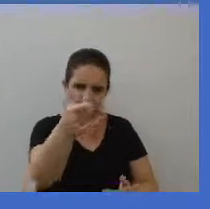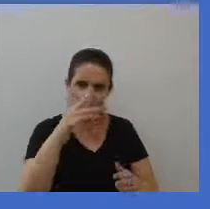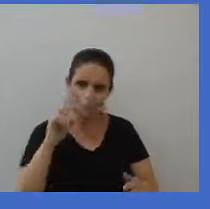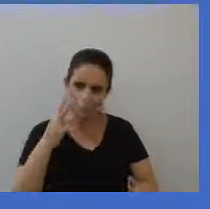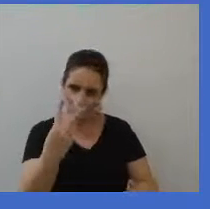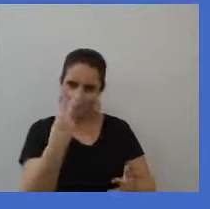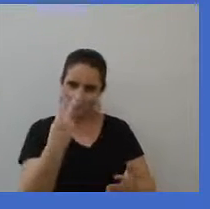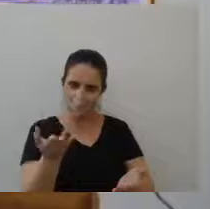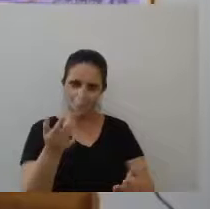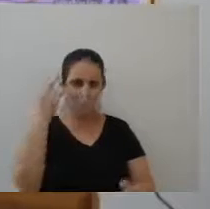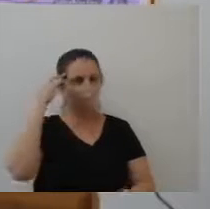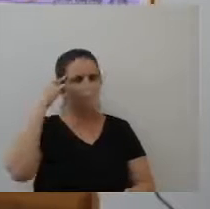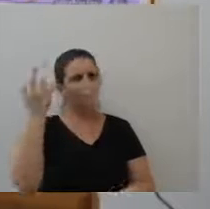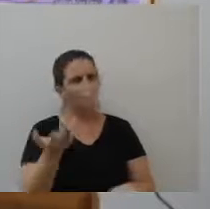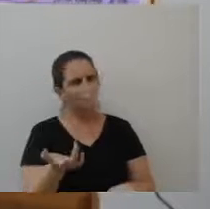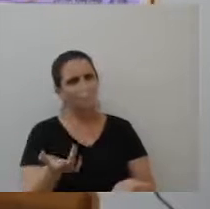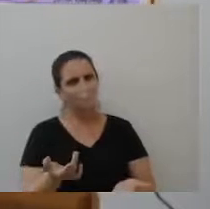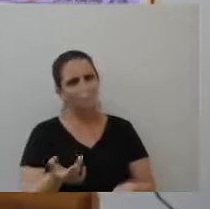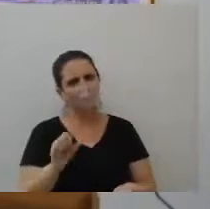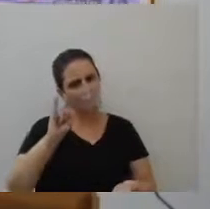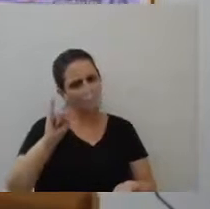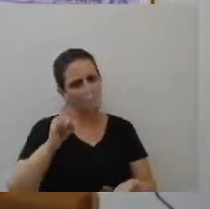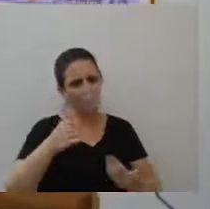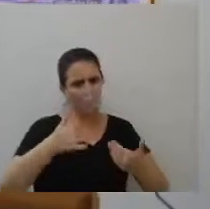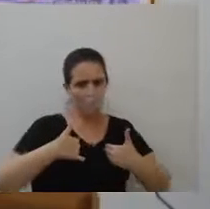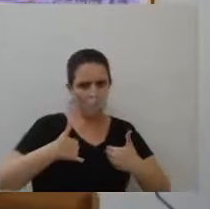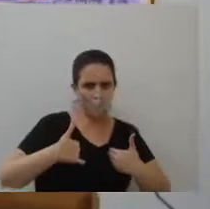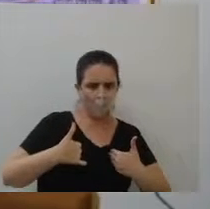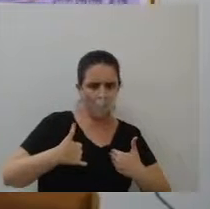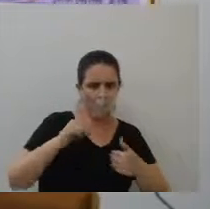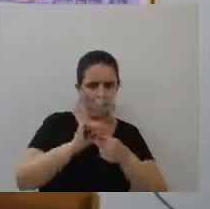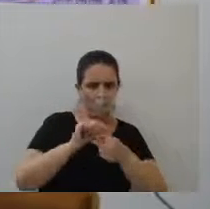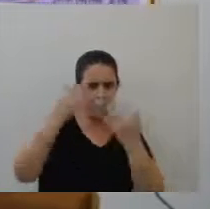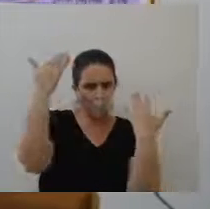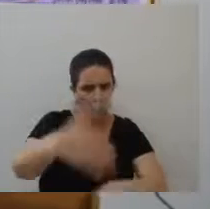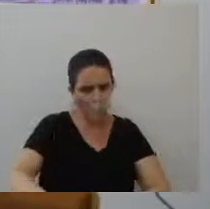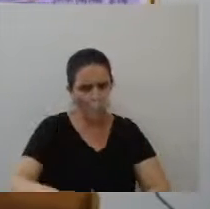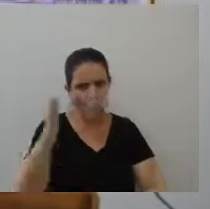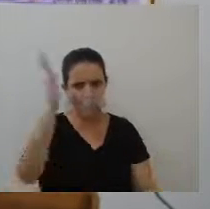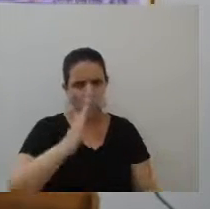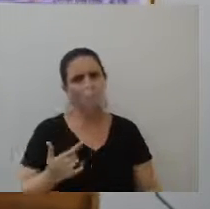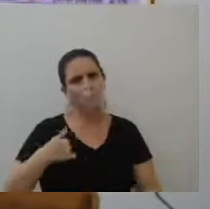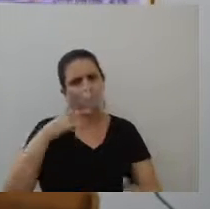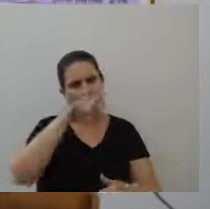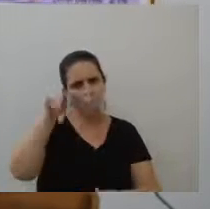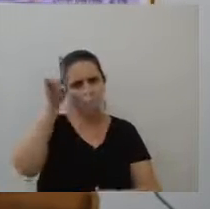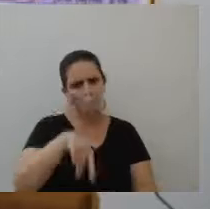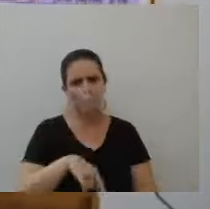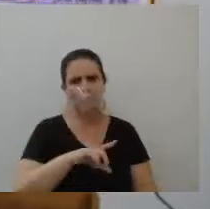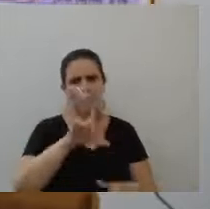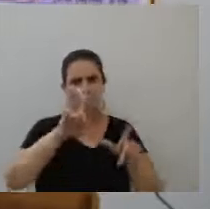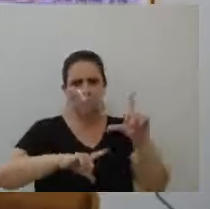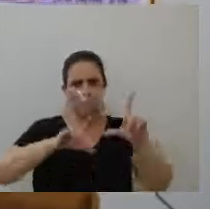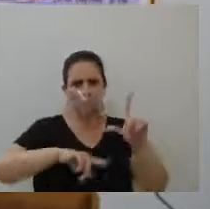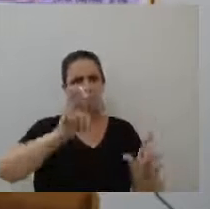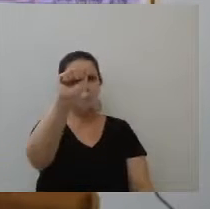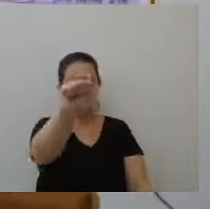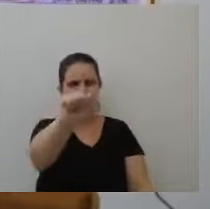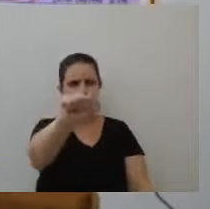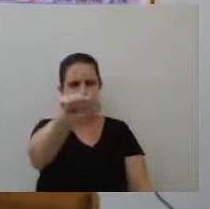uma abordagem sobre essa questão dos gêneros que merecem mais ou menos confiança, dos gêneros que são mais úteis ou menos